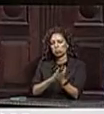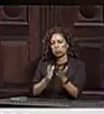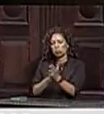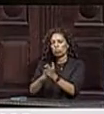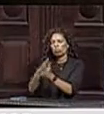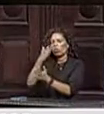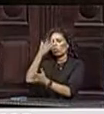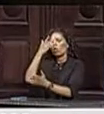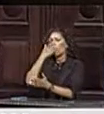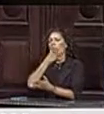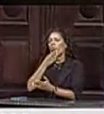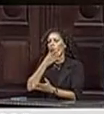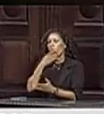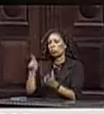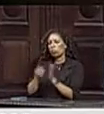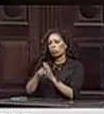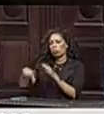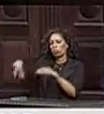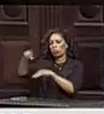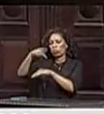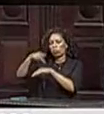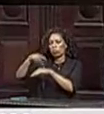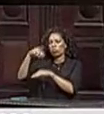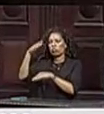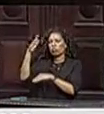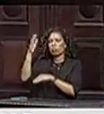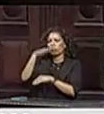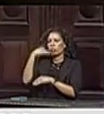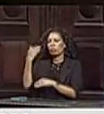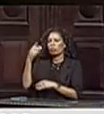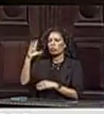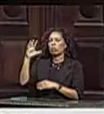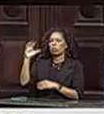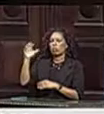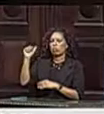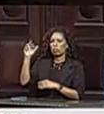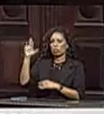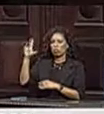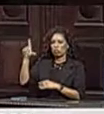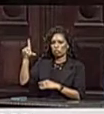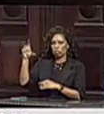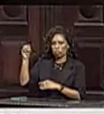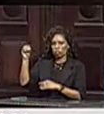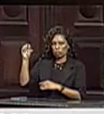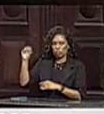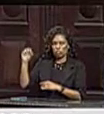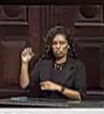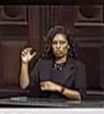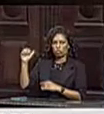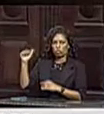grande brasileiro Carlos Alberto de Oliveira, o nosso CAO.